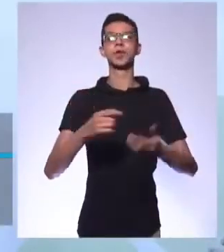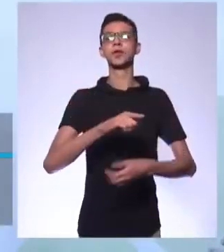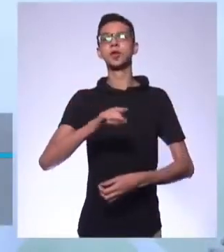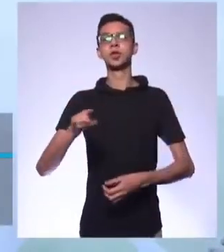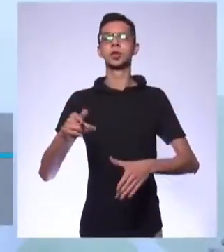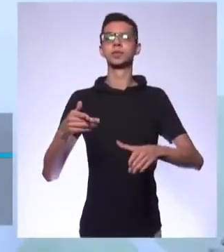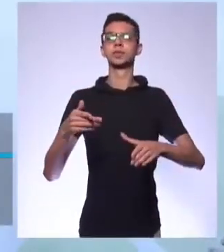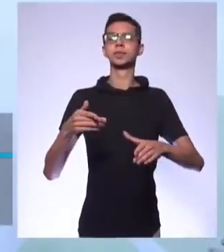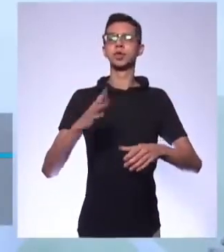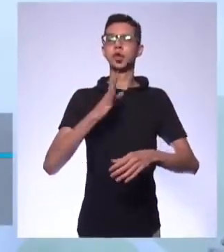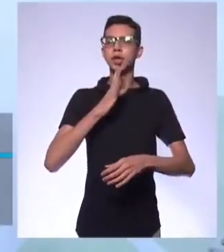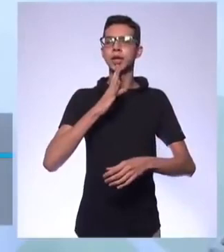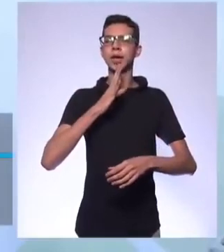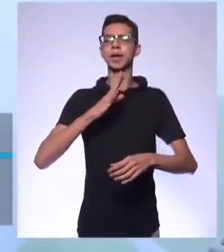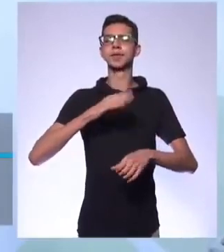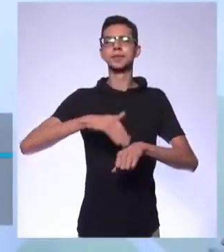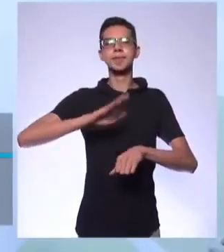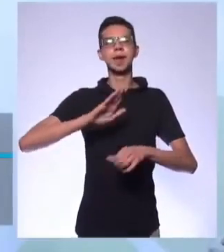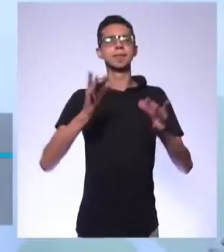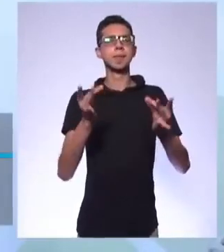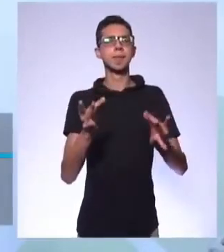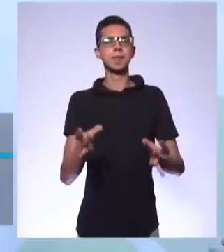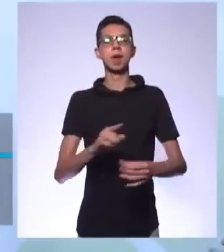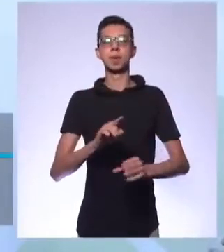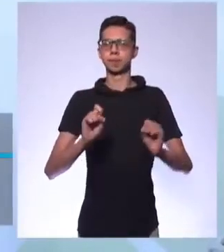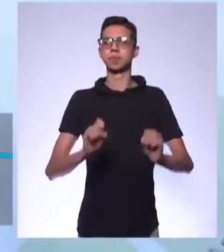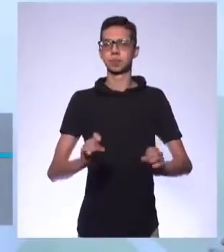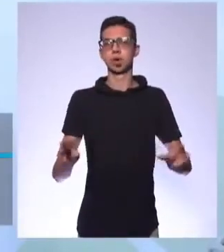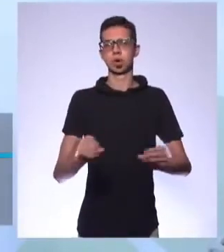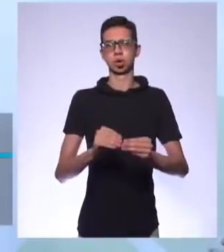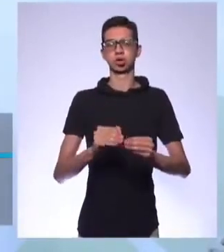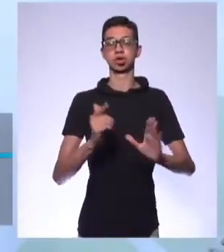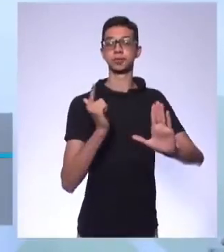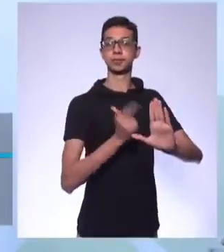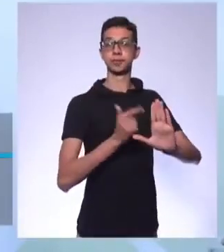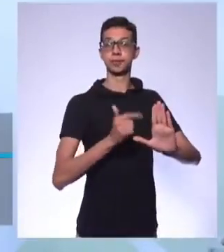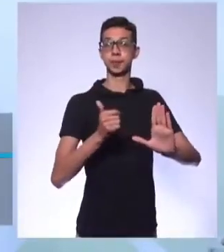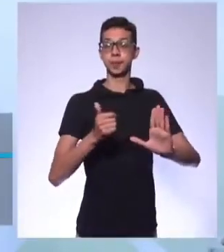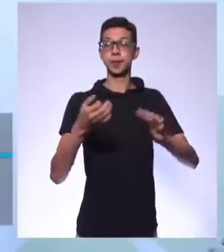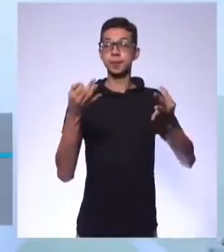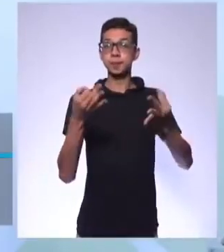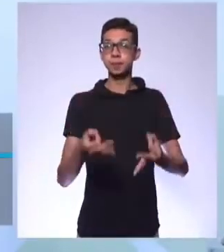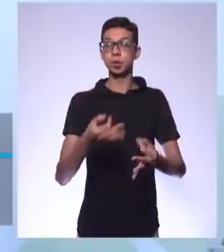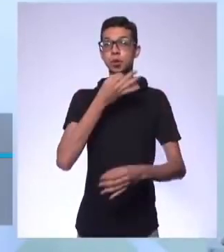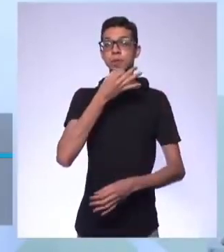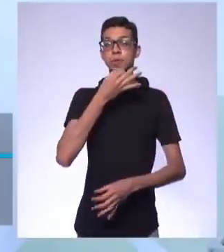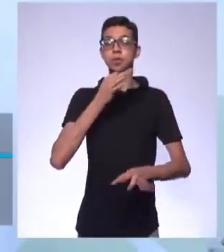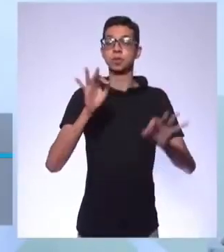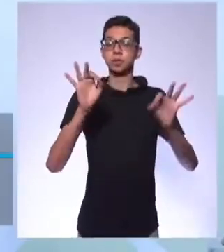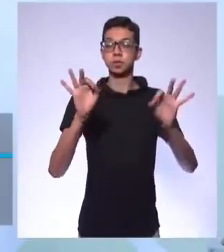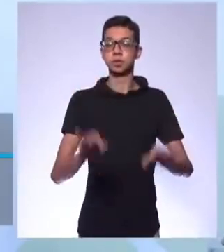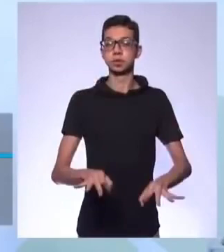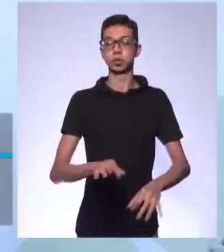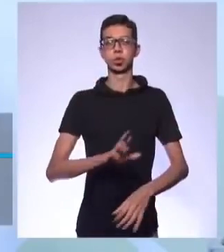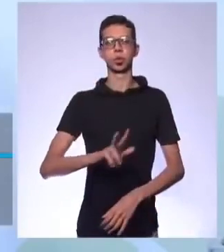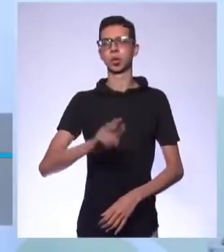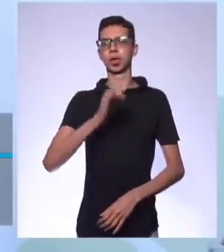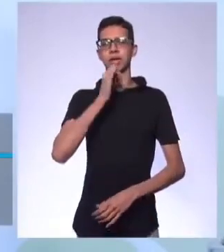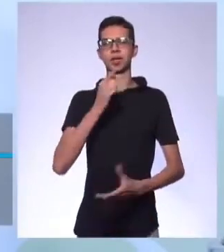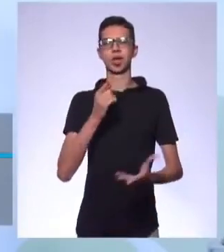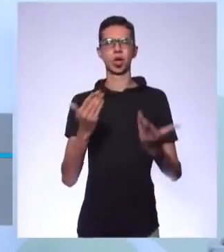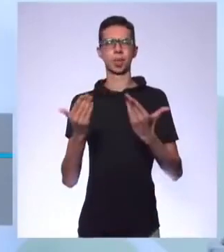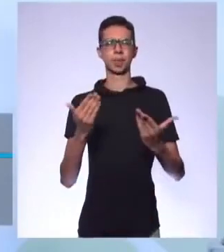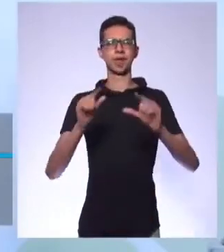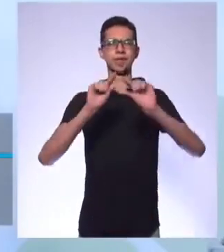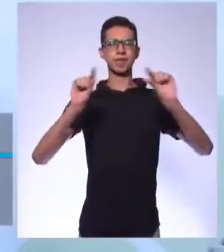universo, aí sim você pode fazer uma resenha crítica contundente, não com a relação com aquelas primeiras frases